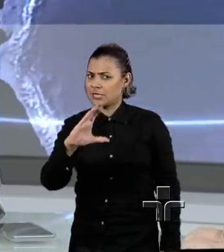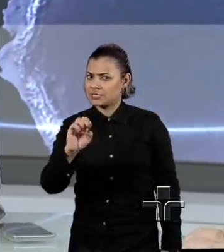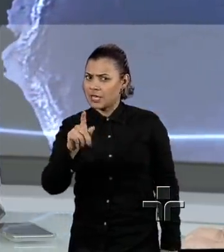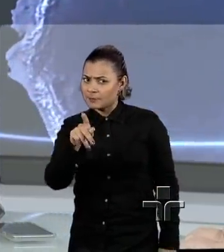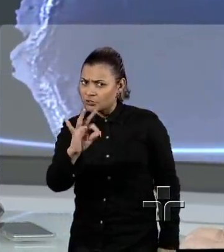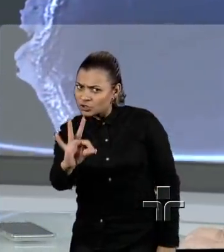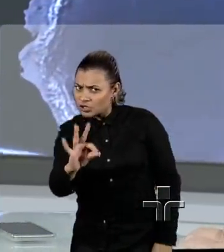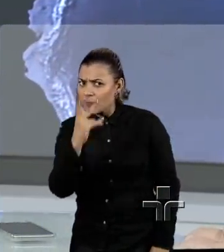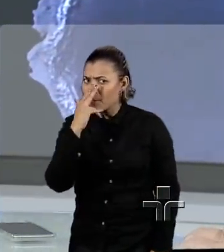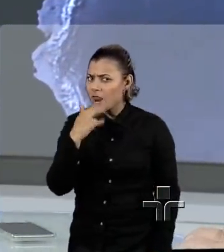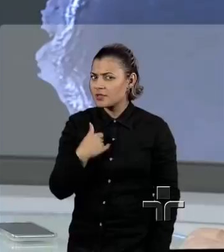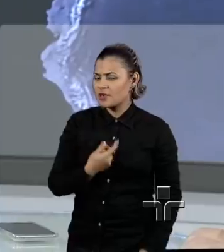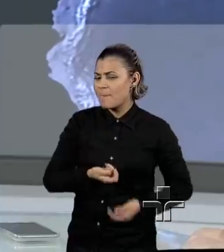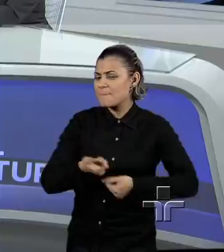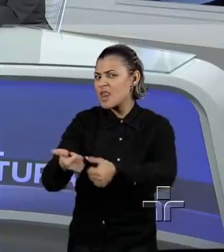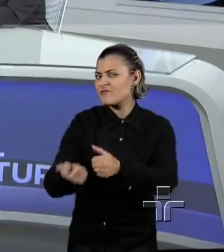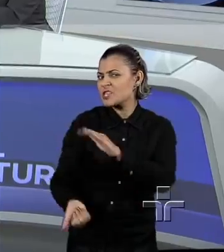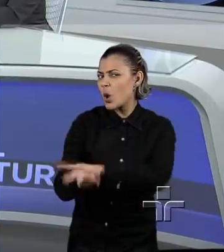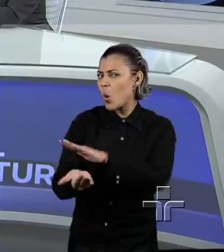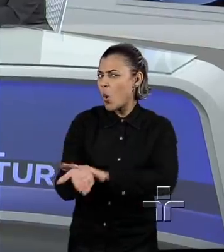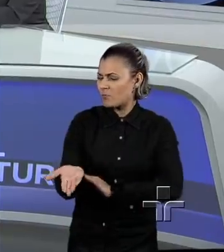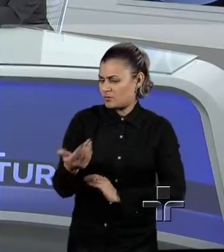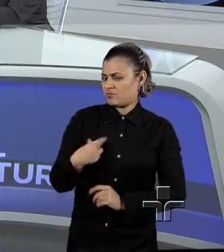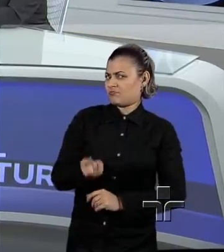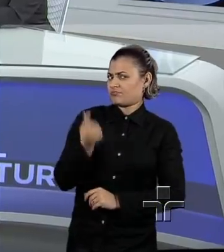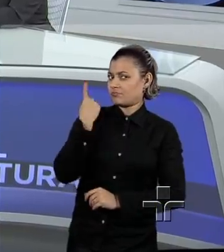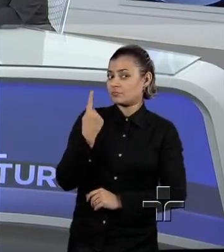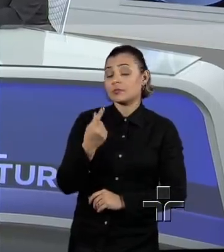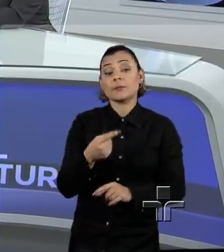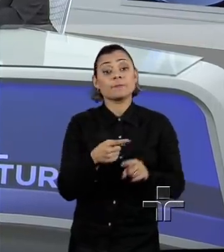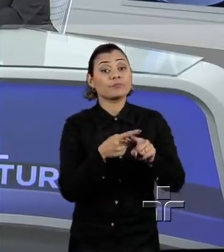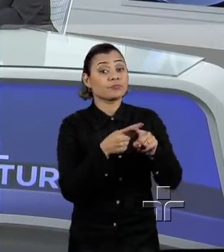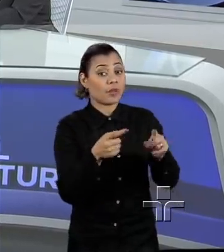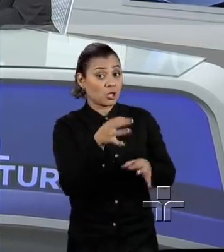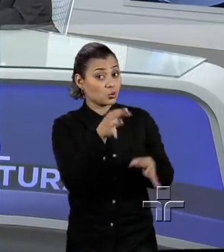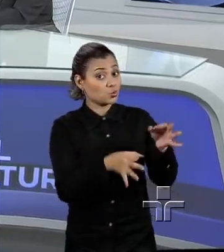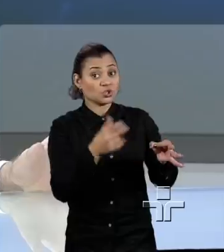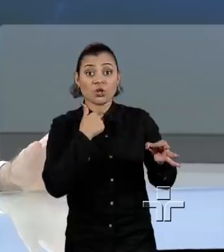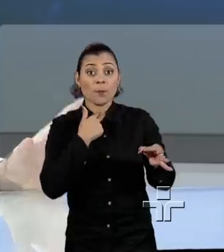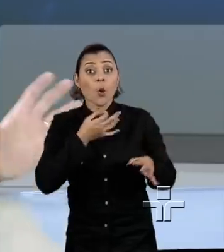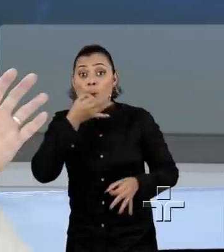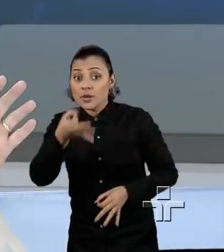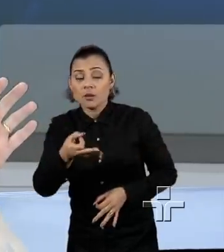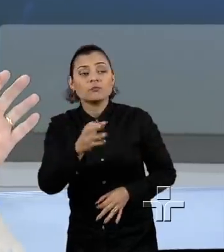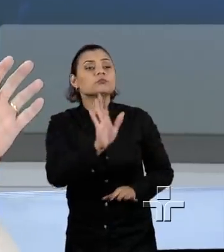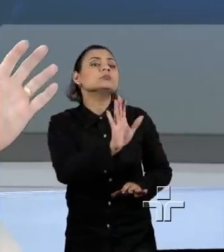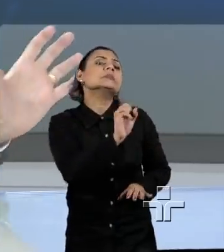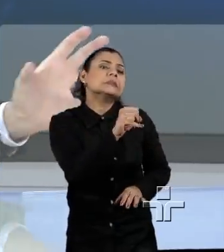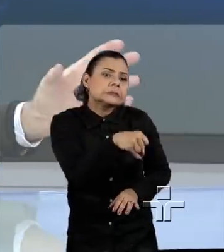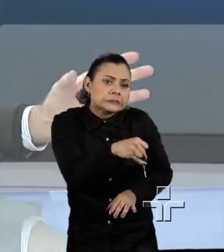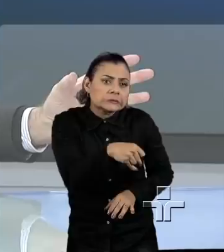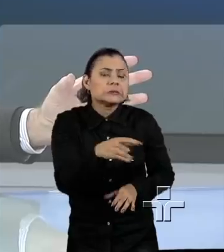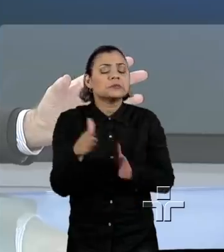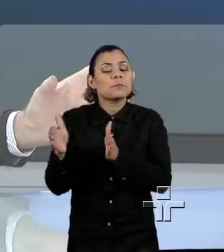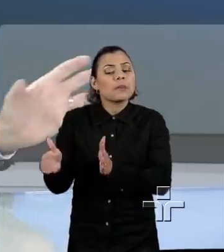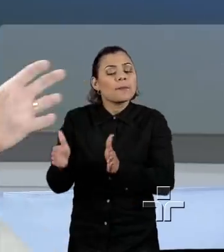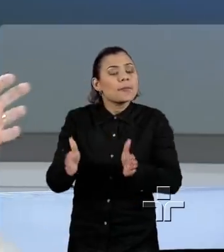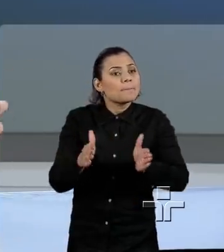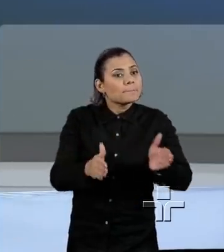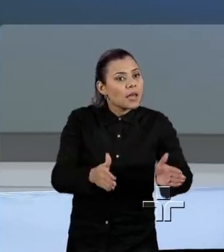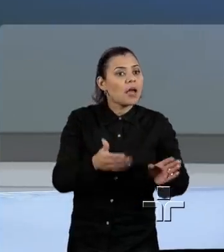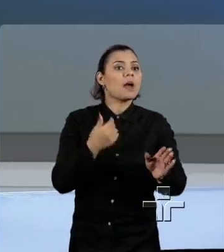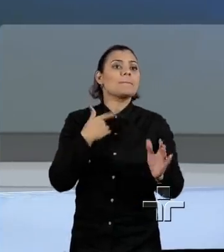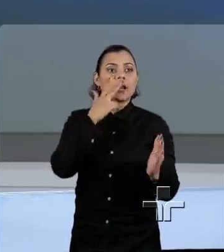corruptos. Agora, o fato é o seguinte, juiz não pode combinar com as partes, né? Isso não, é fato. Então, essa discussão do procedimento, proximidade, é